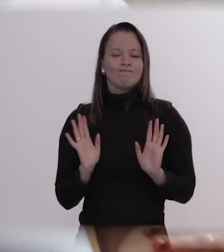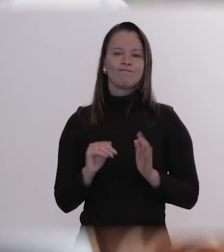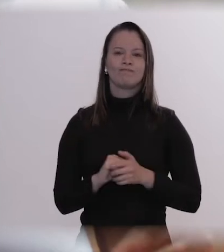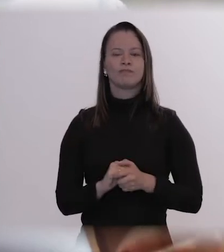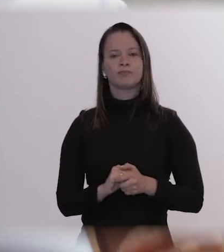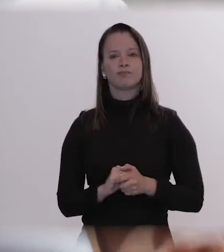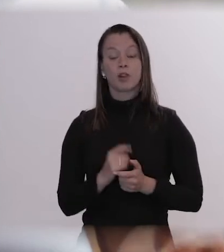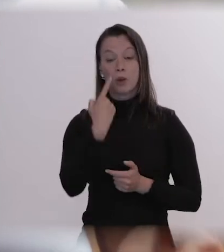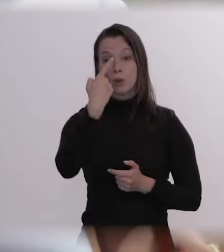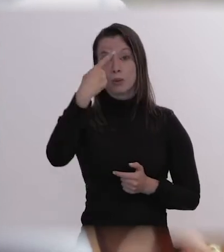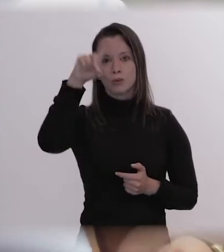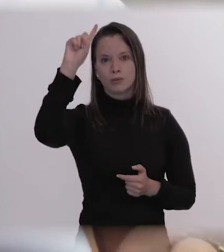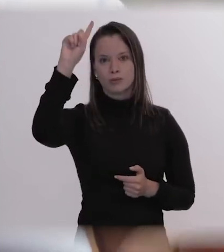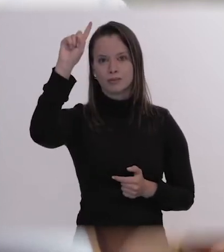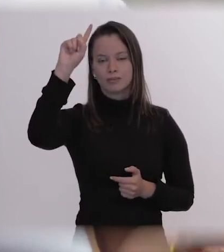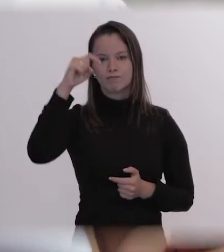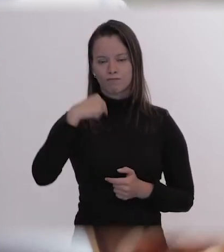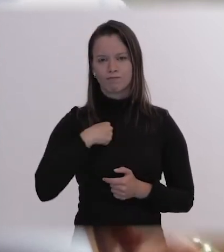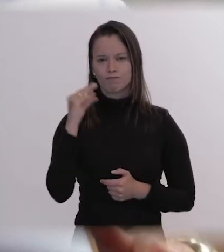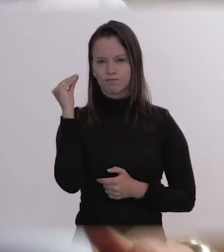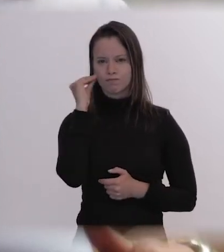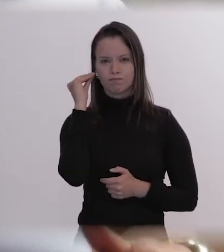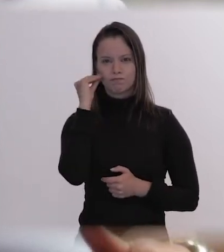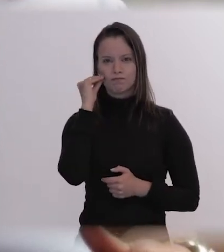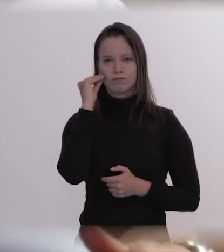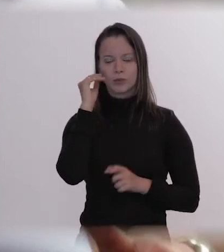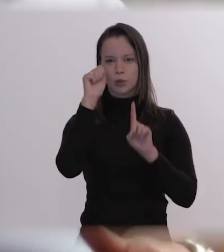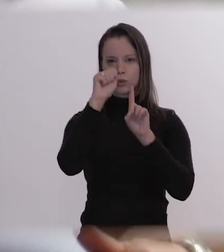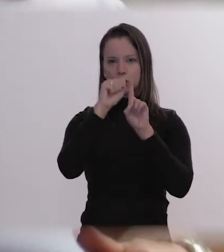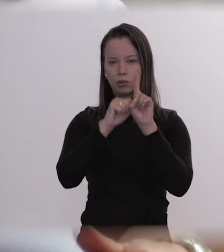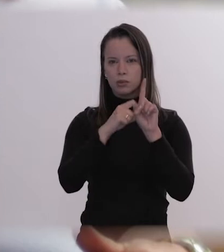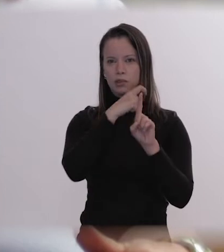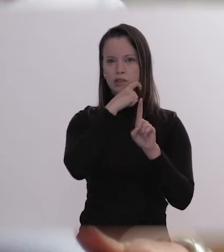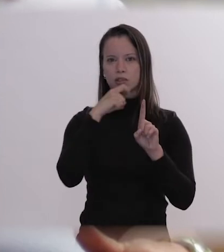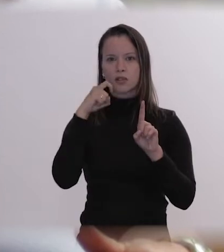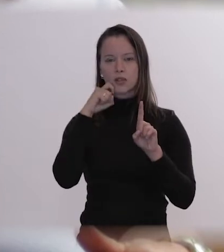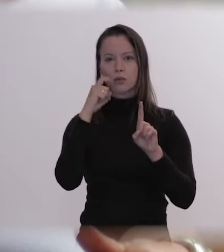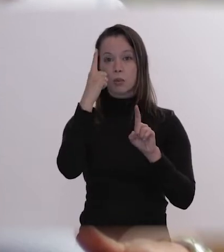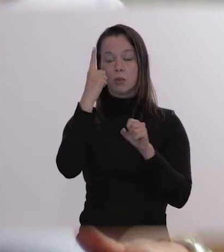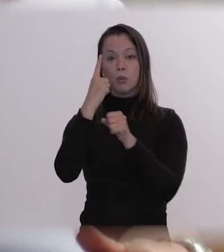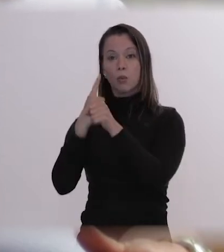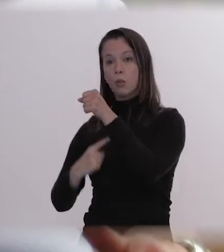E a última tentativa minha, em setembro agora, está fazendo 1 ano.